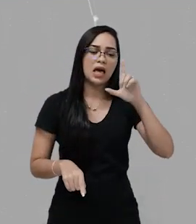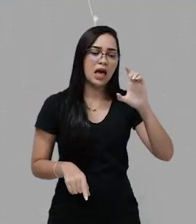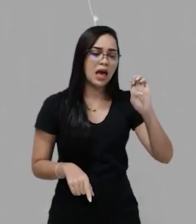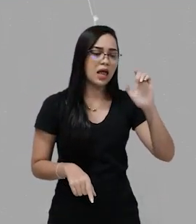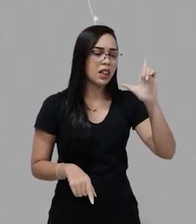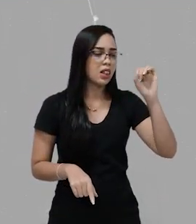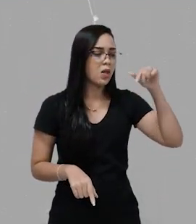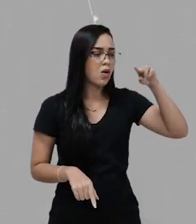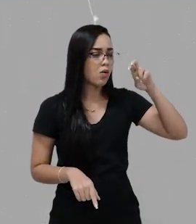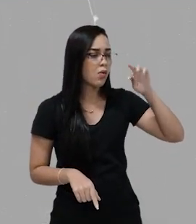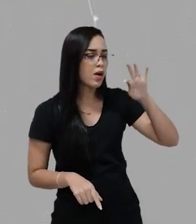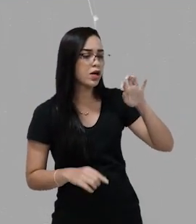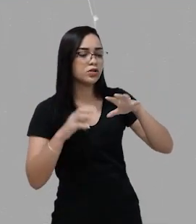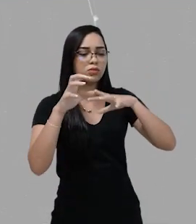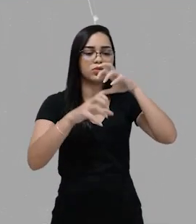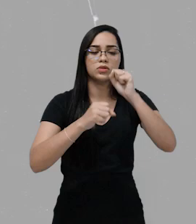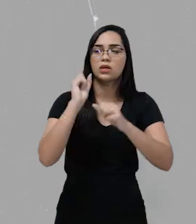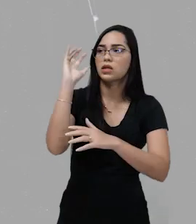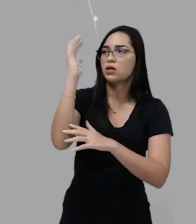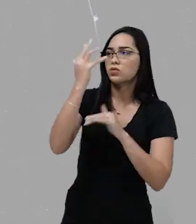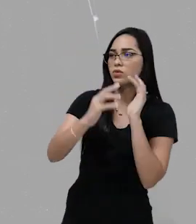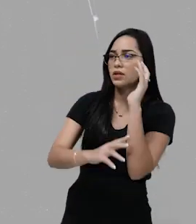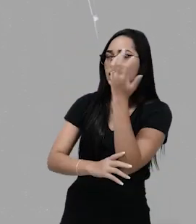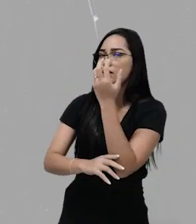eloquente, busca na natureza certas